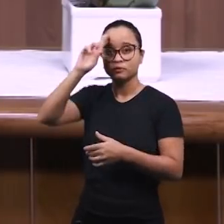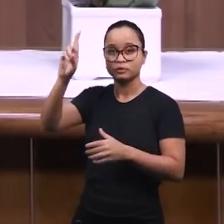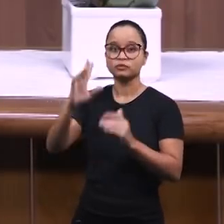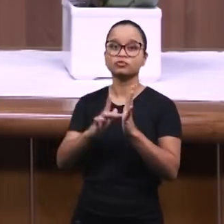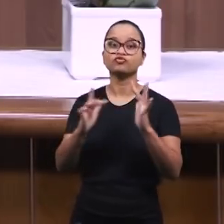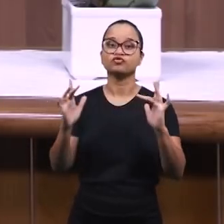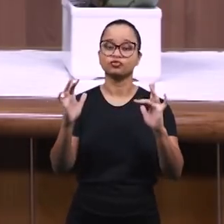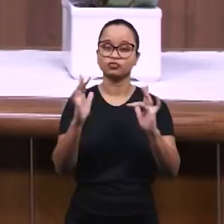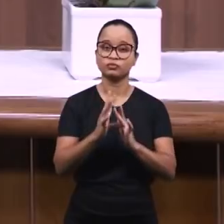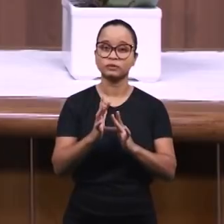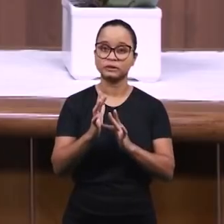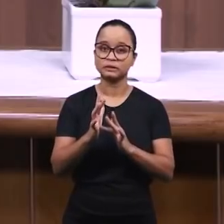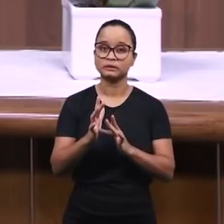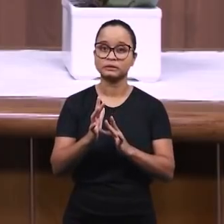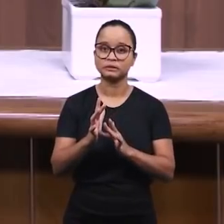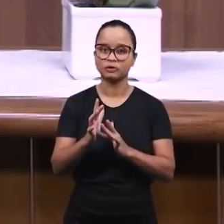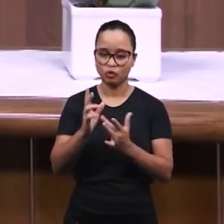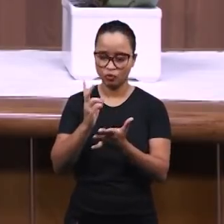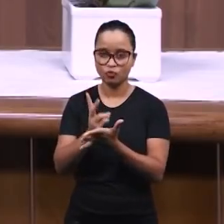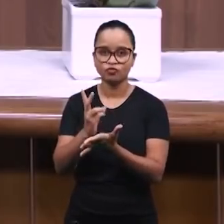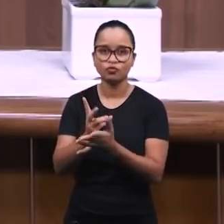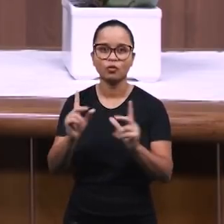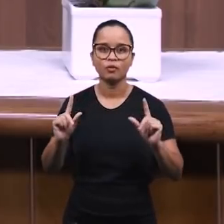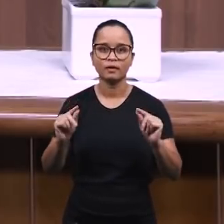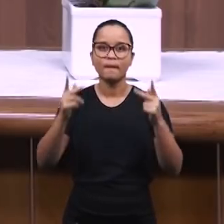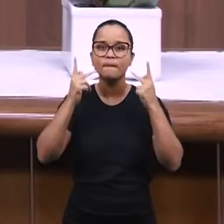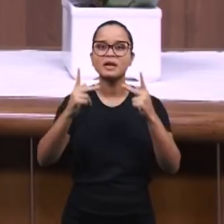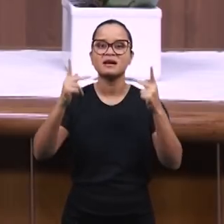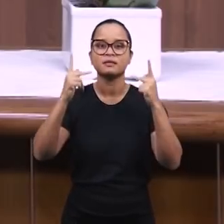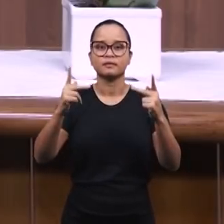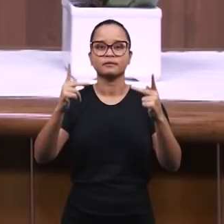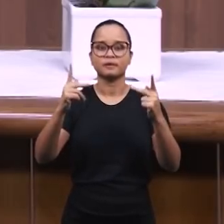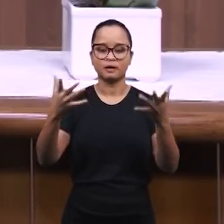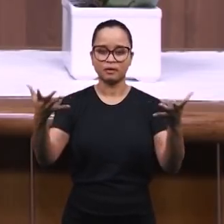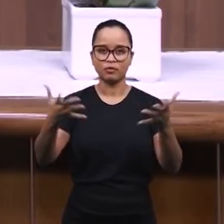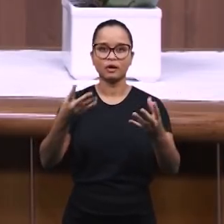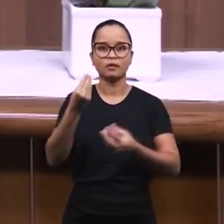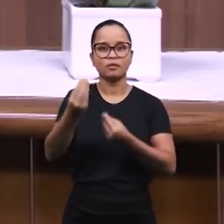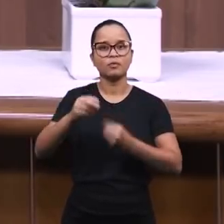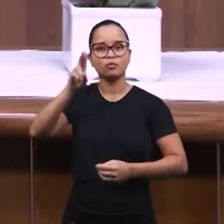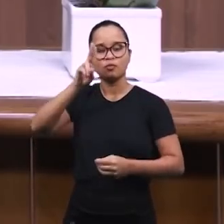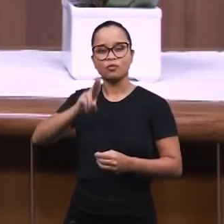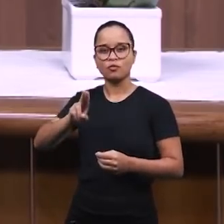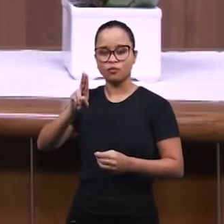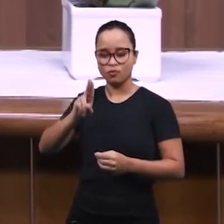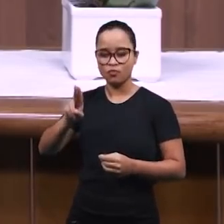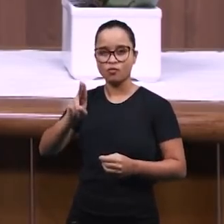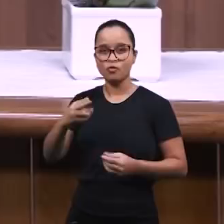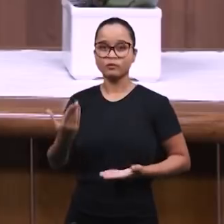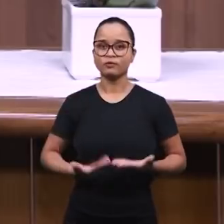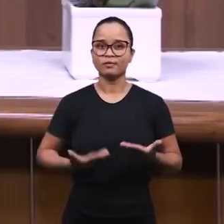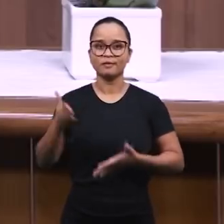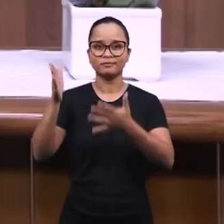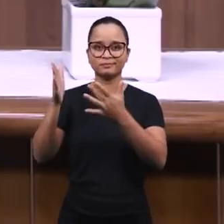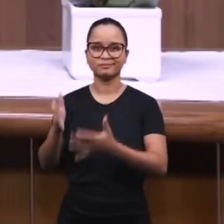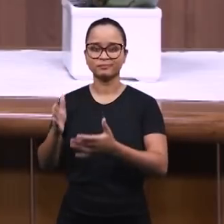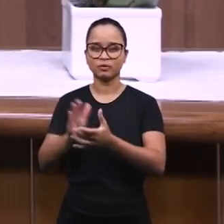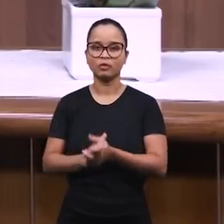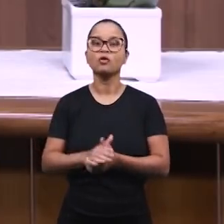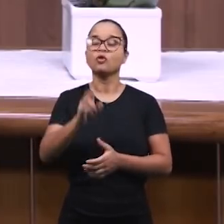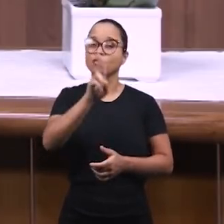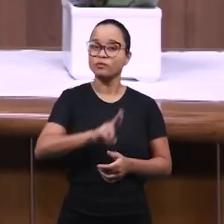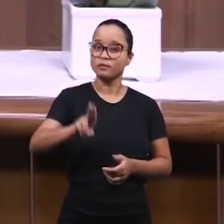Senhor Jesus, ele continua pregando, agora, através da sua igreja. Agora o Senhor Jesus